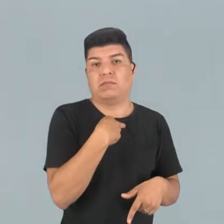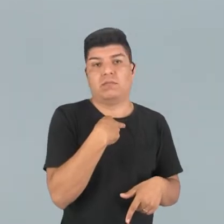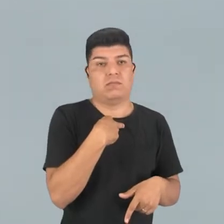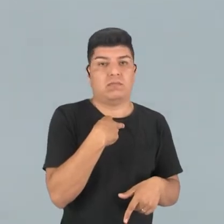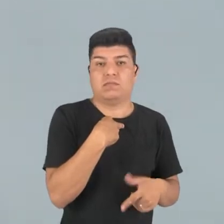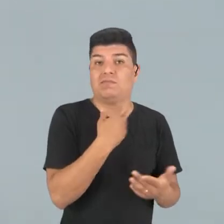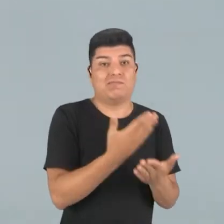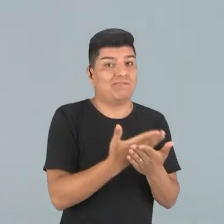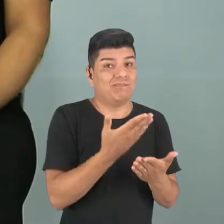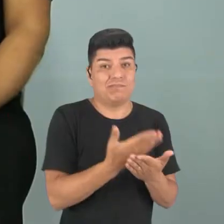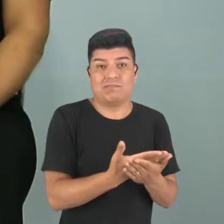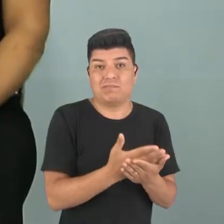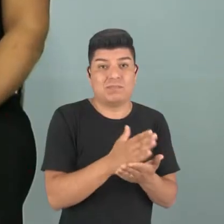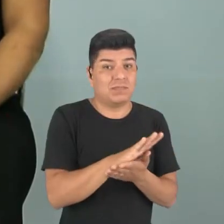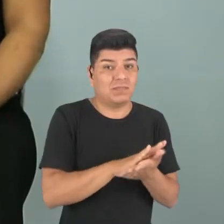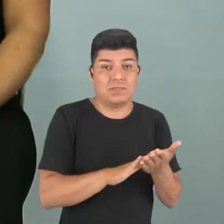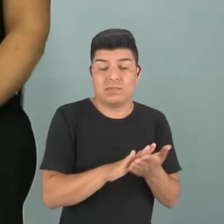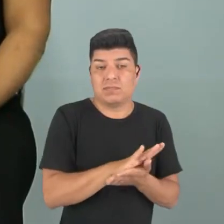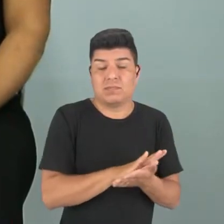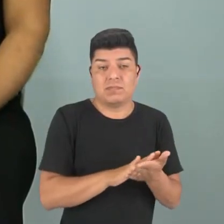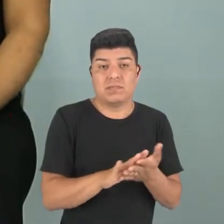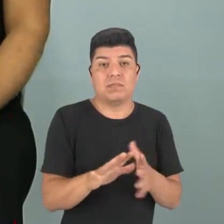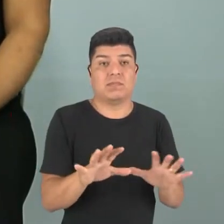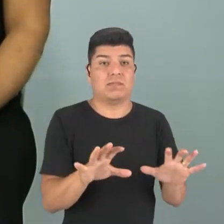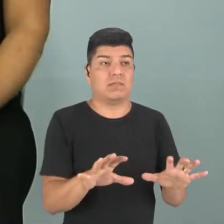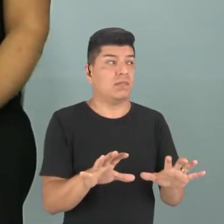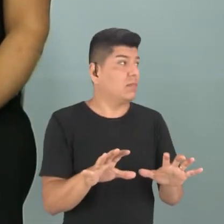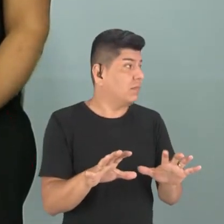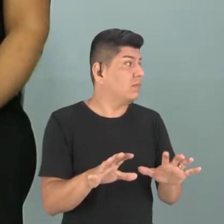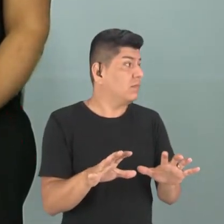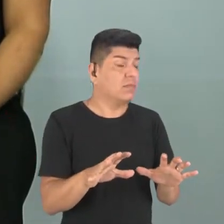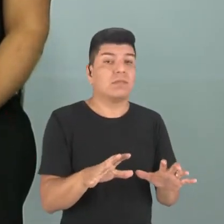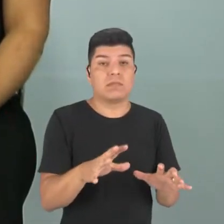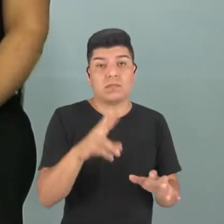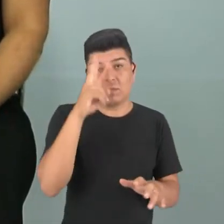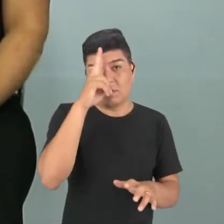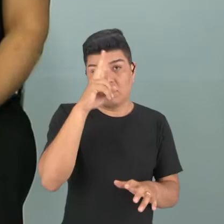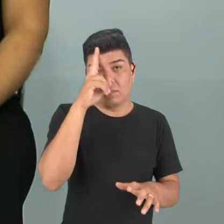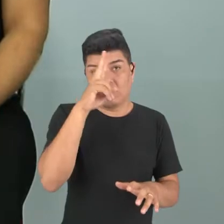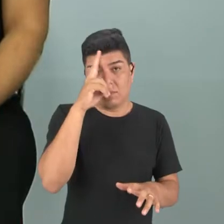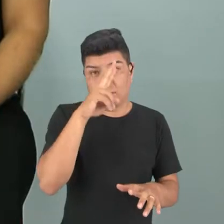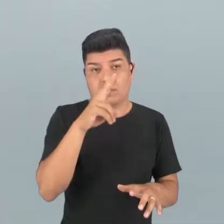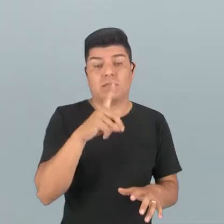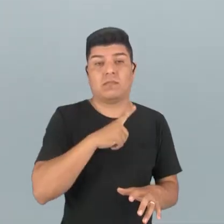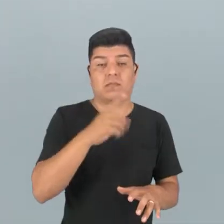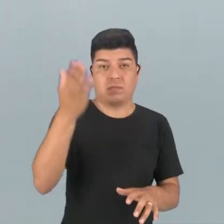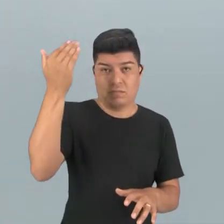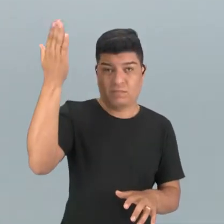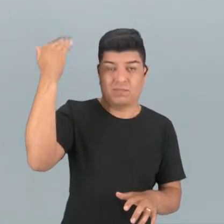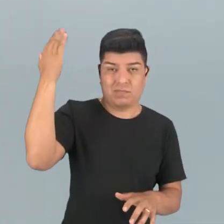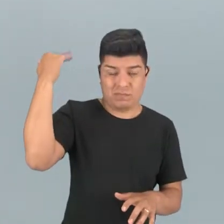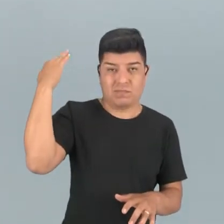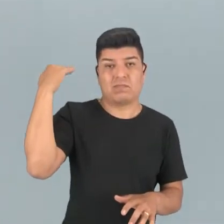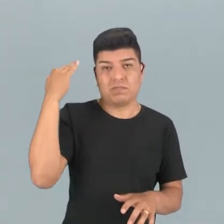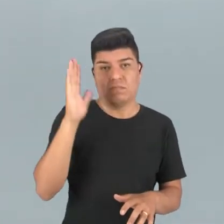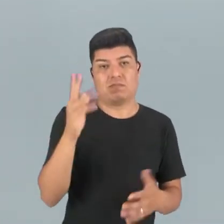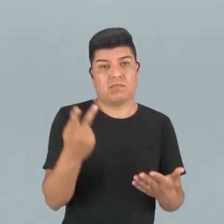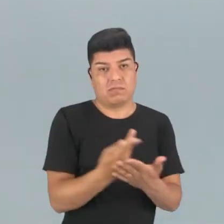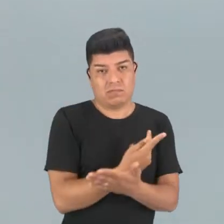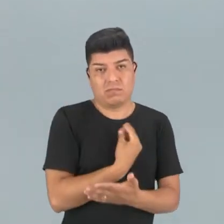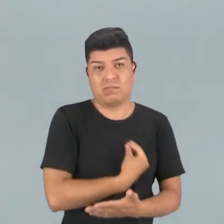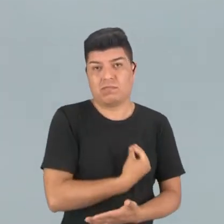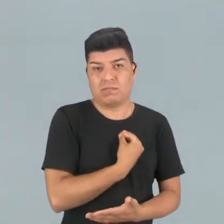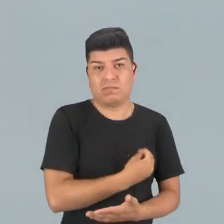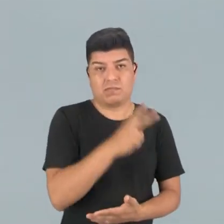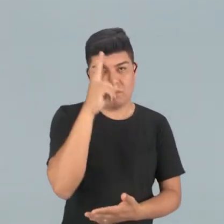nem estudar, né, e tudo. Então, é uma história, né, nós temos esse passado já marcante, presente na